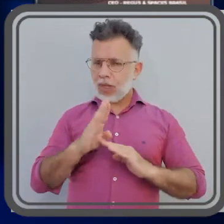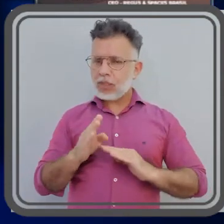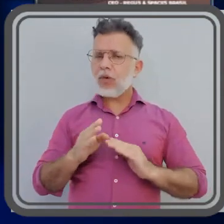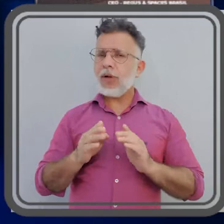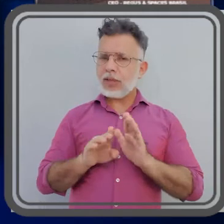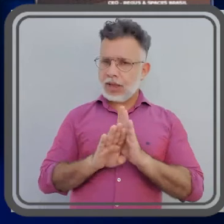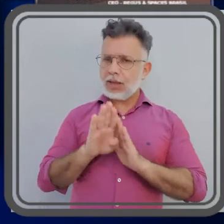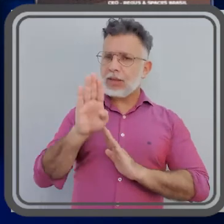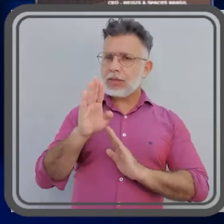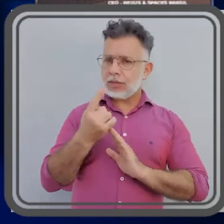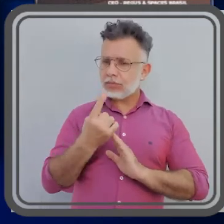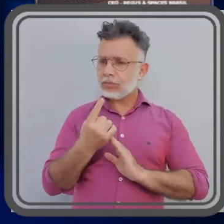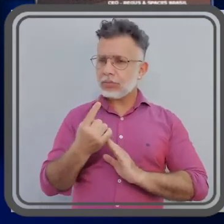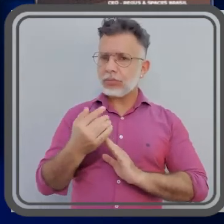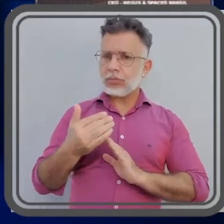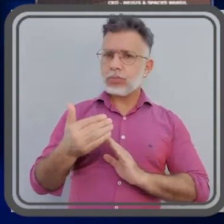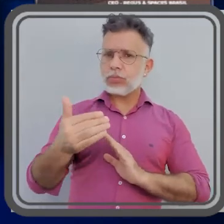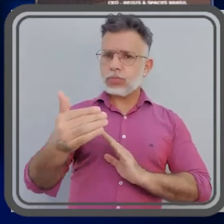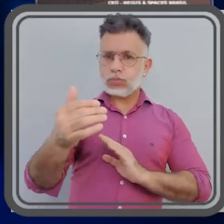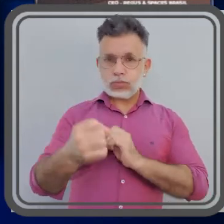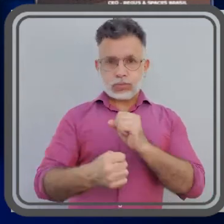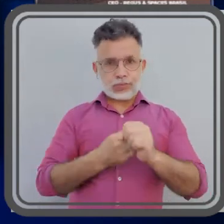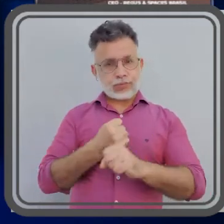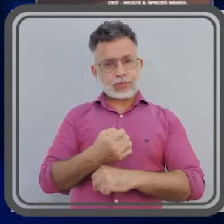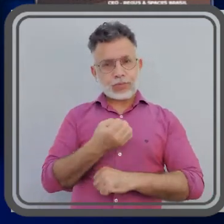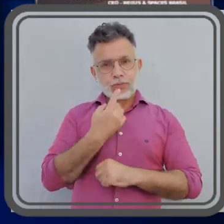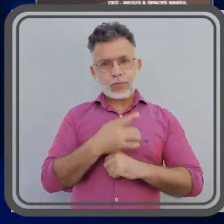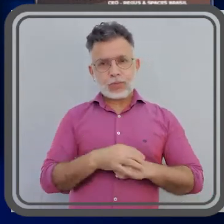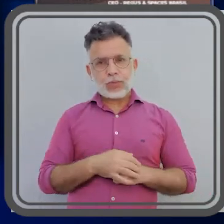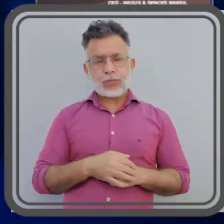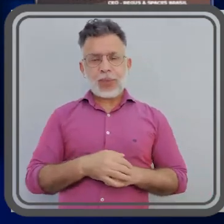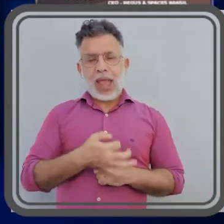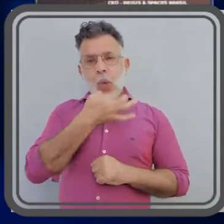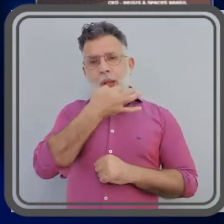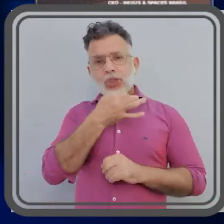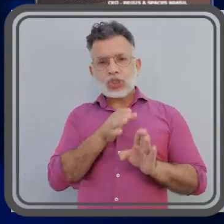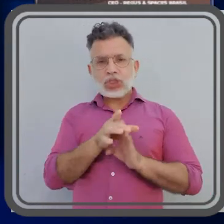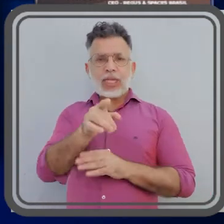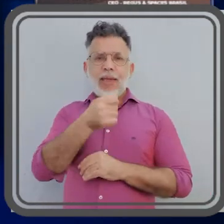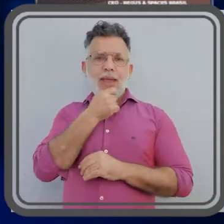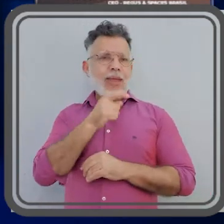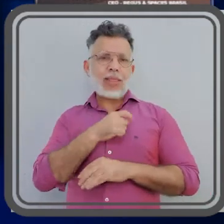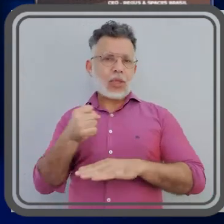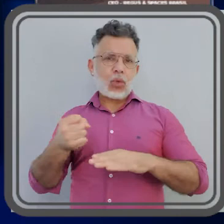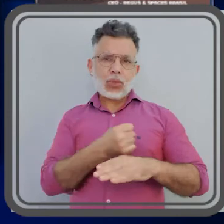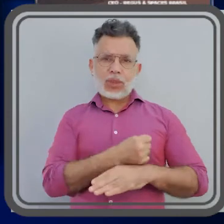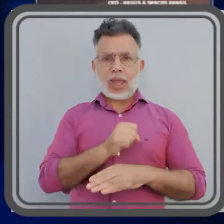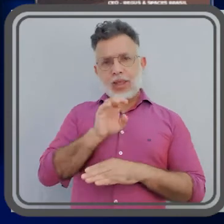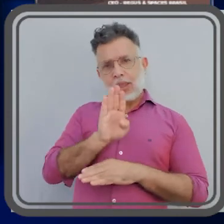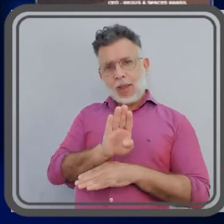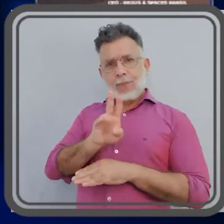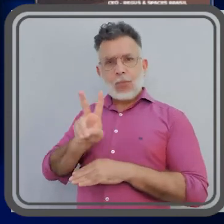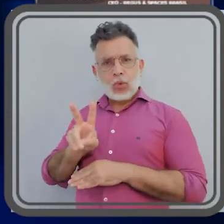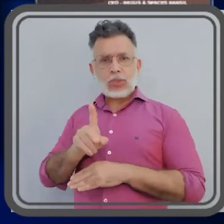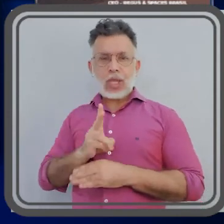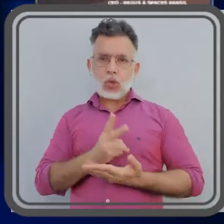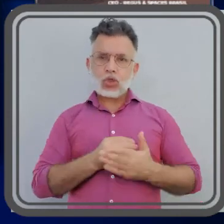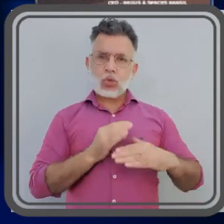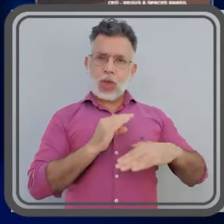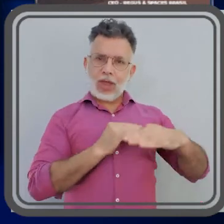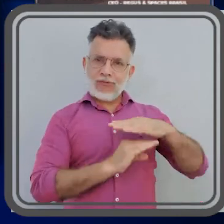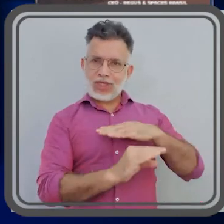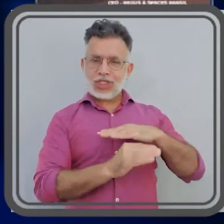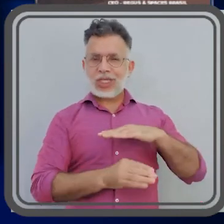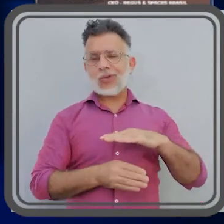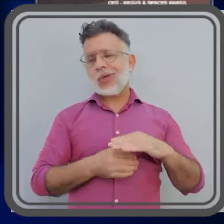décadas. Muito bom. Qual a dica que você dá para quem ainda não está na bolsa e ainda investe na poupança?